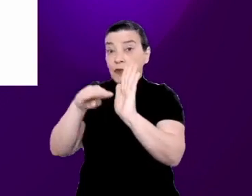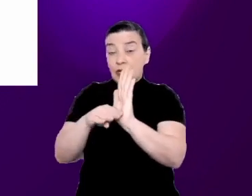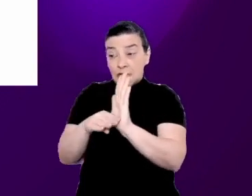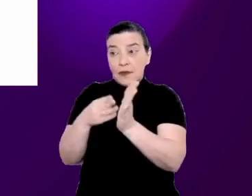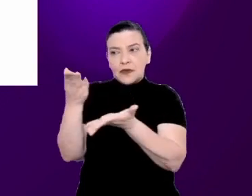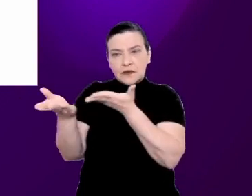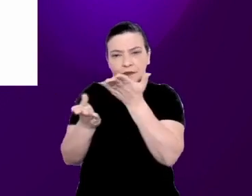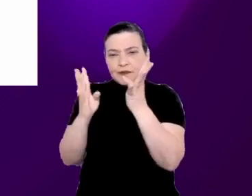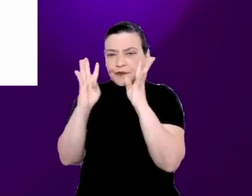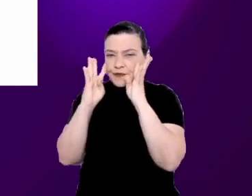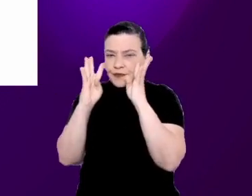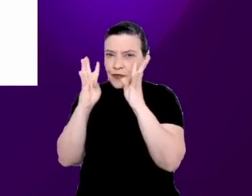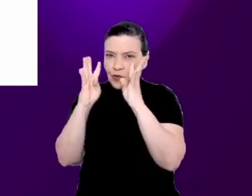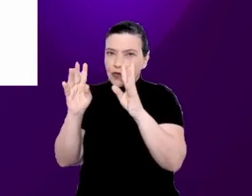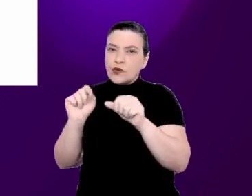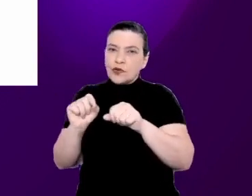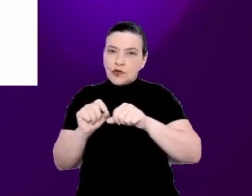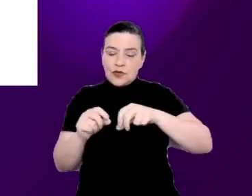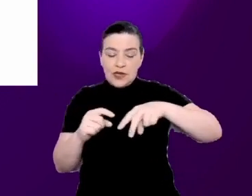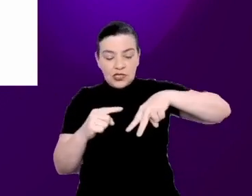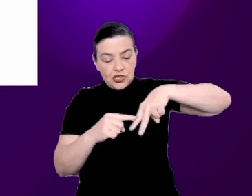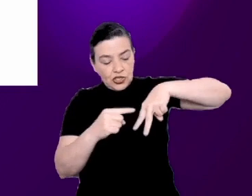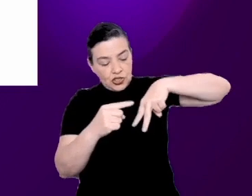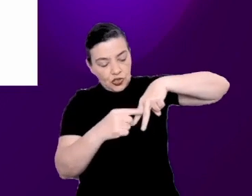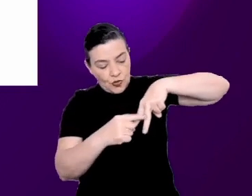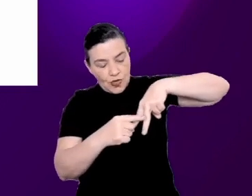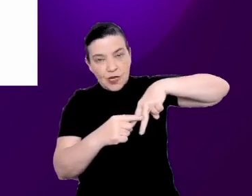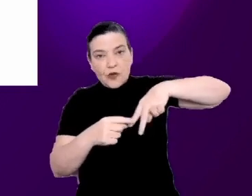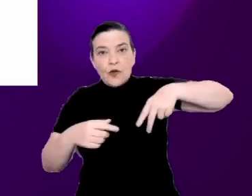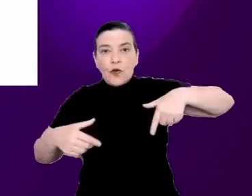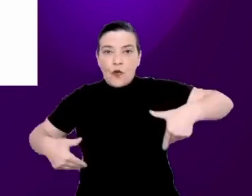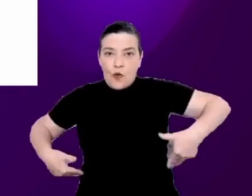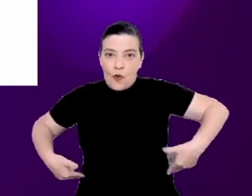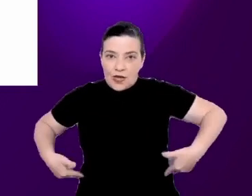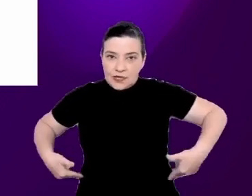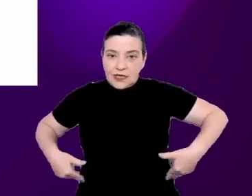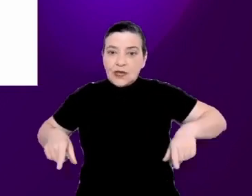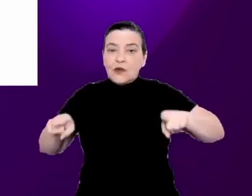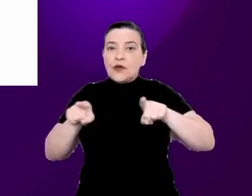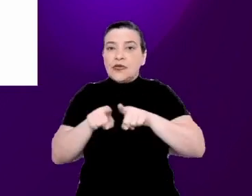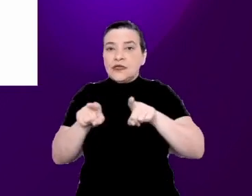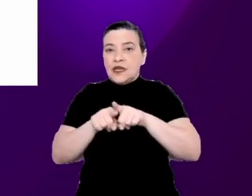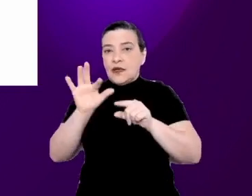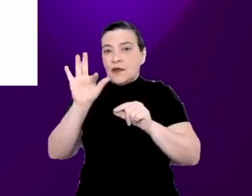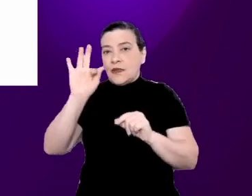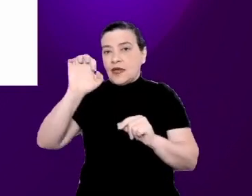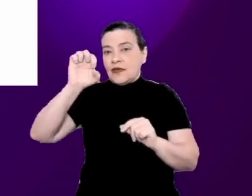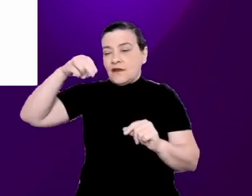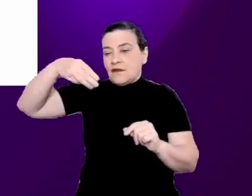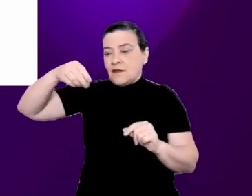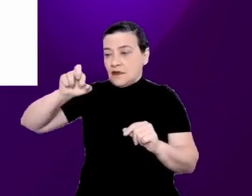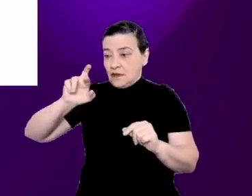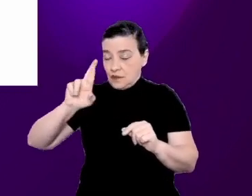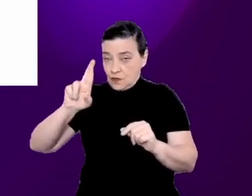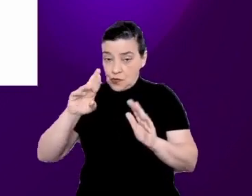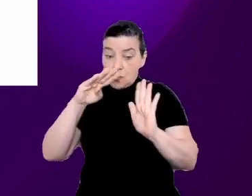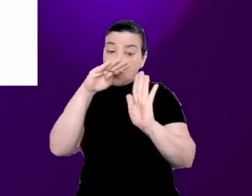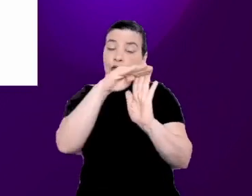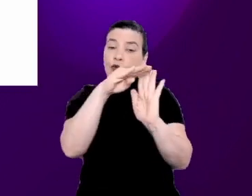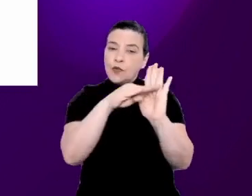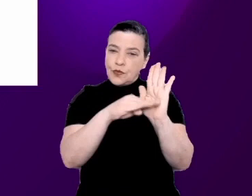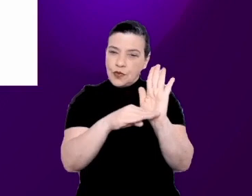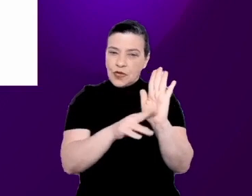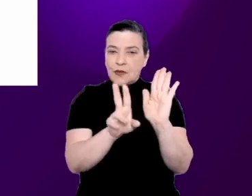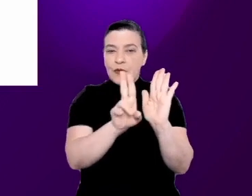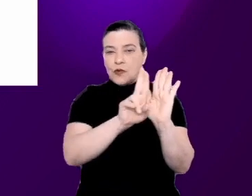de artroplastia de joelho, de quadril, artrodese de coluna e osteossíntese de fêmur. Então, esse programa é o que a gente chama